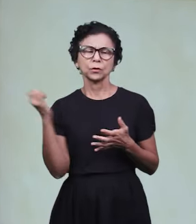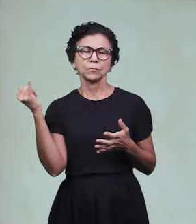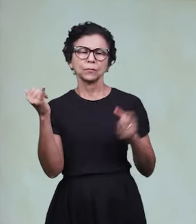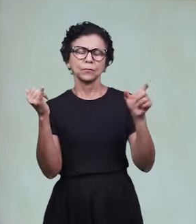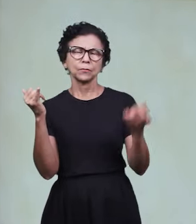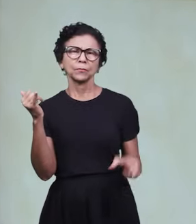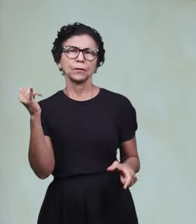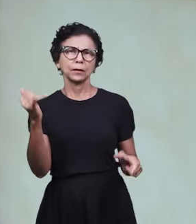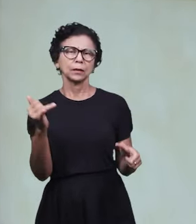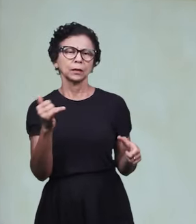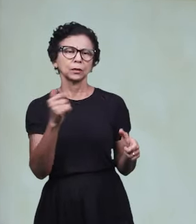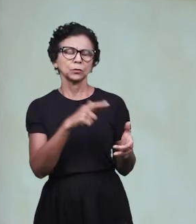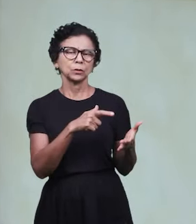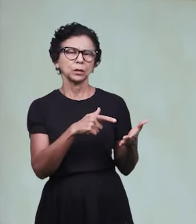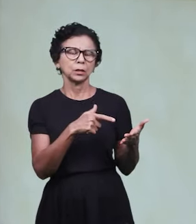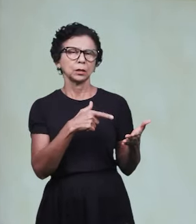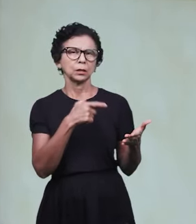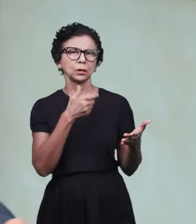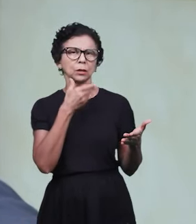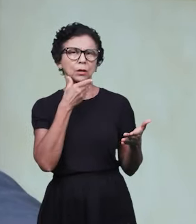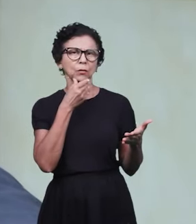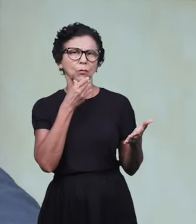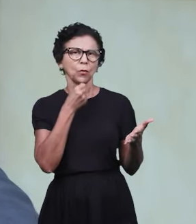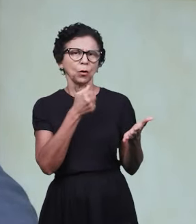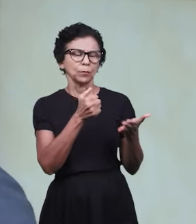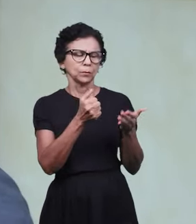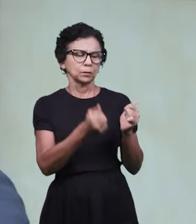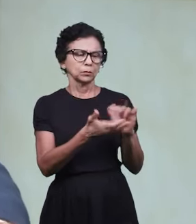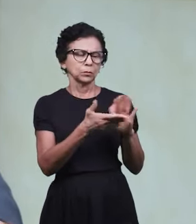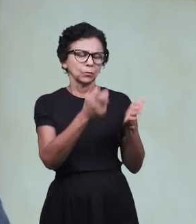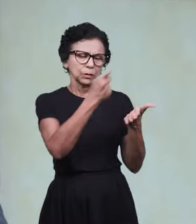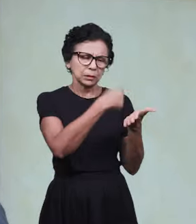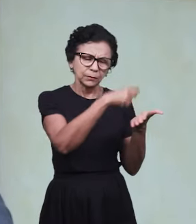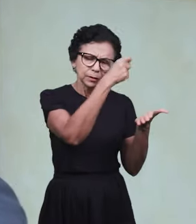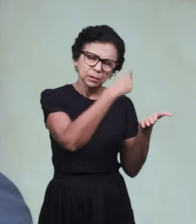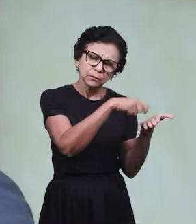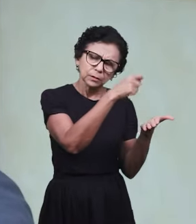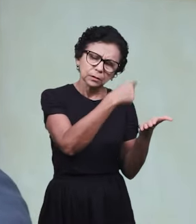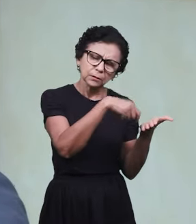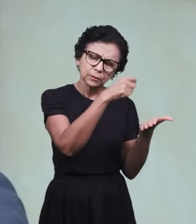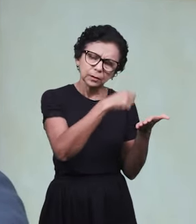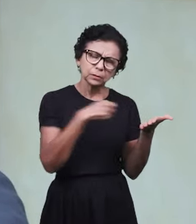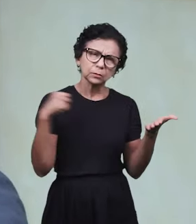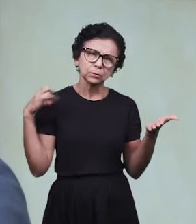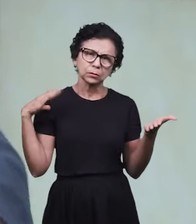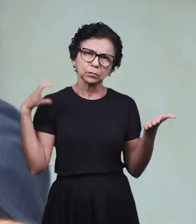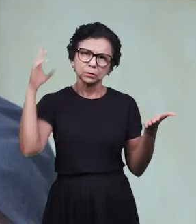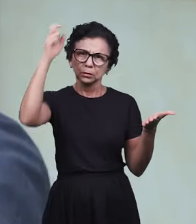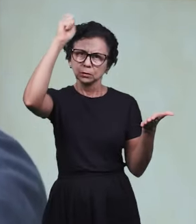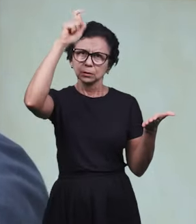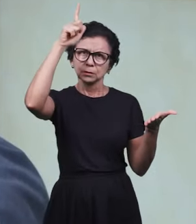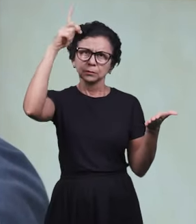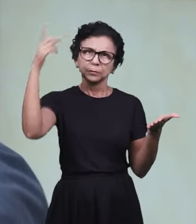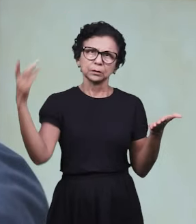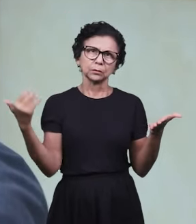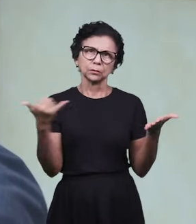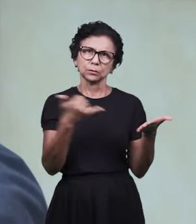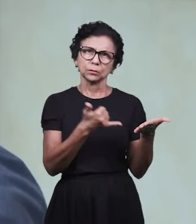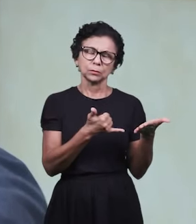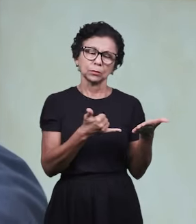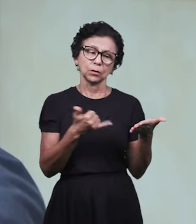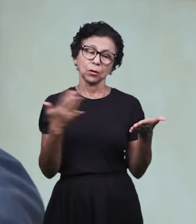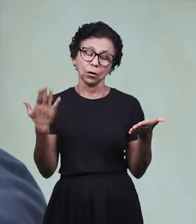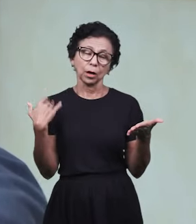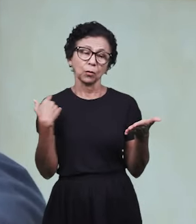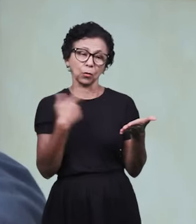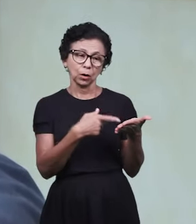continuou escrevendo o louvor. Aí o anjo botou o dedo até onde ele tinha ditado. Até aqui o Senhor te deu. Daqui para cá é por sua conta.